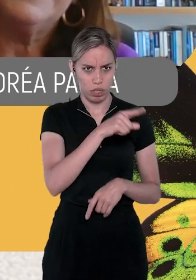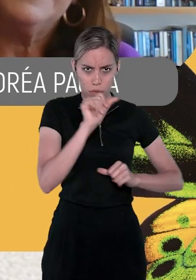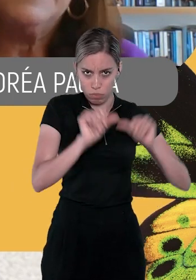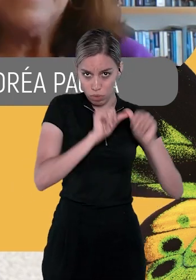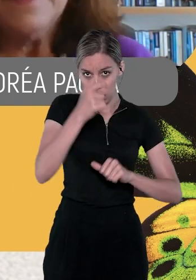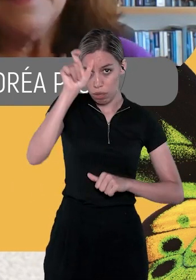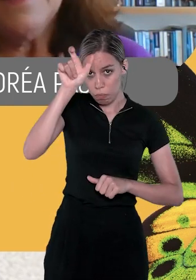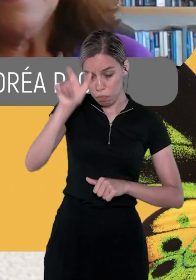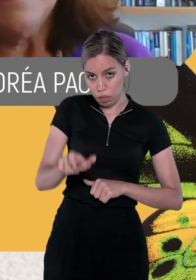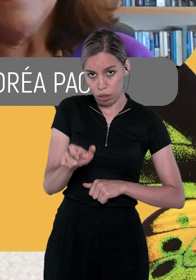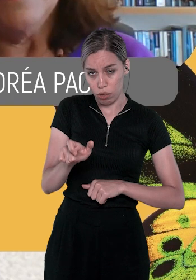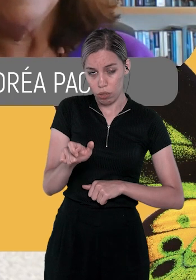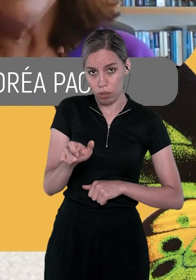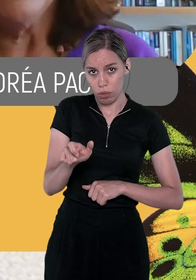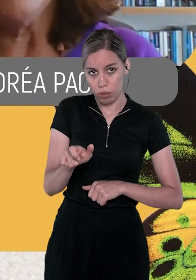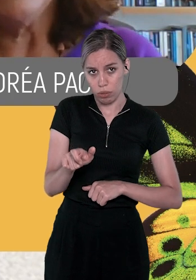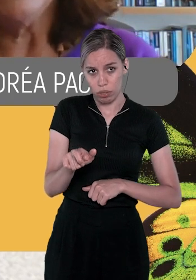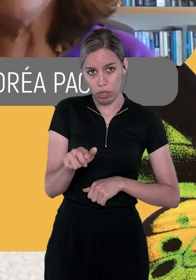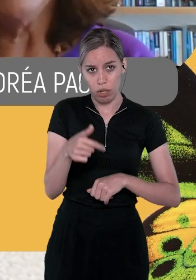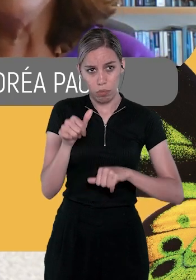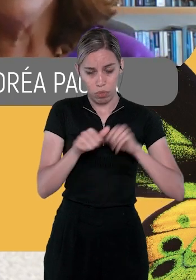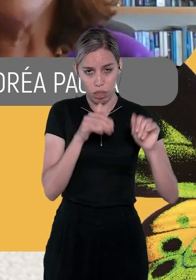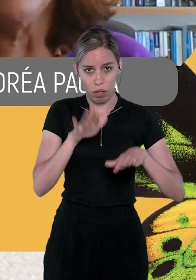principalmente nesse campo que você colocou